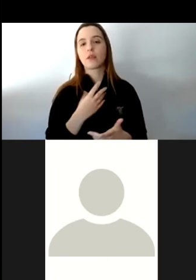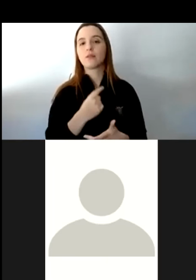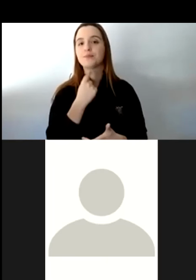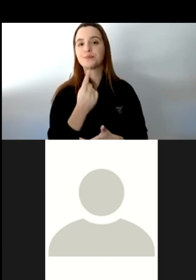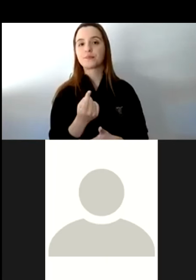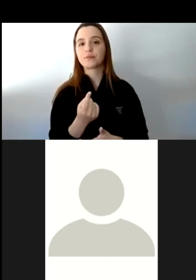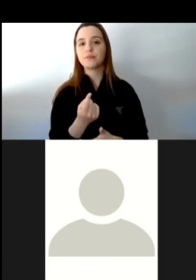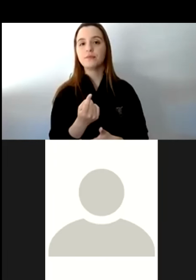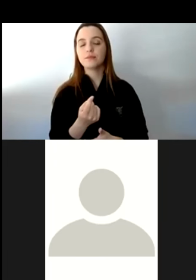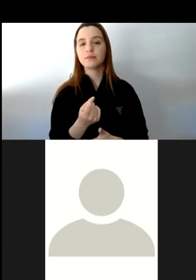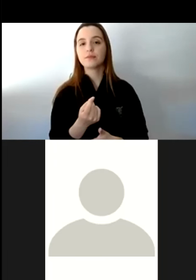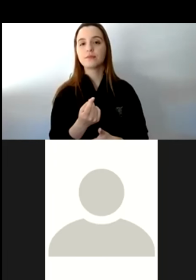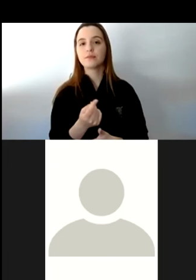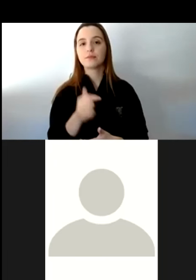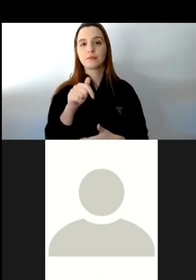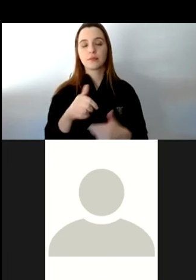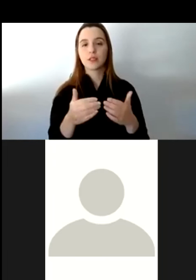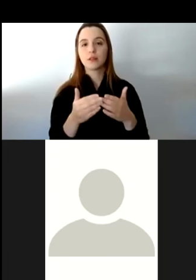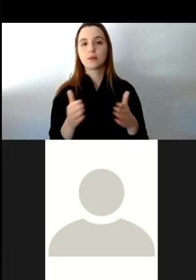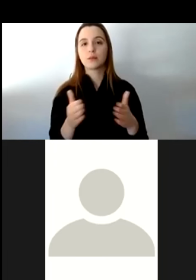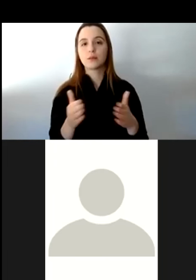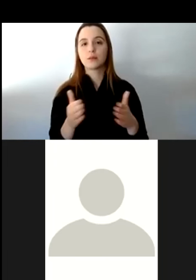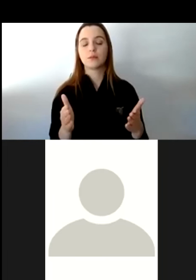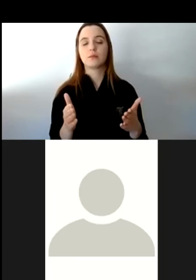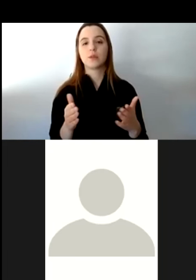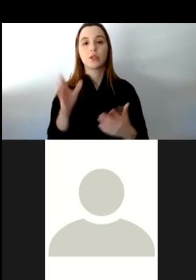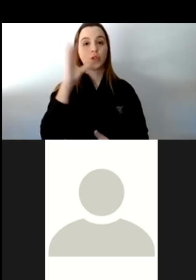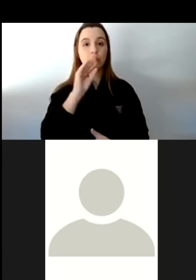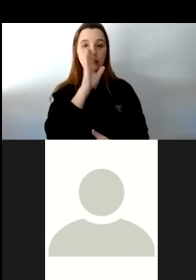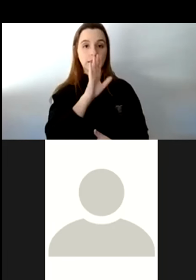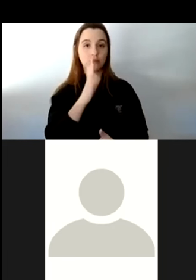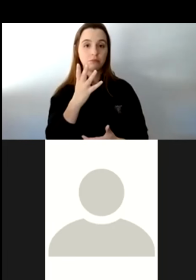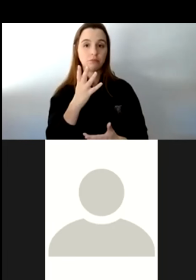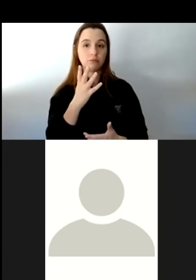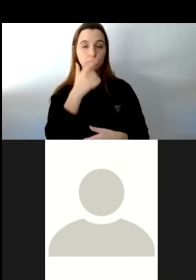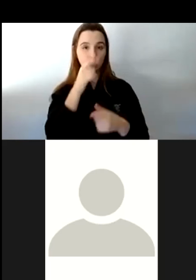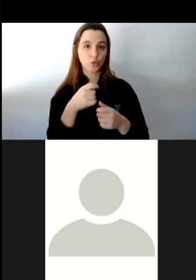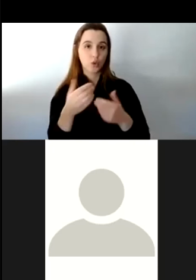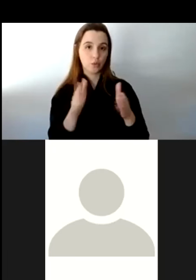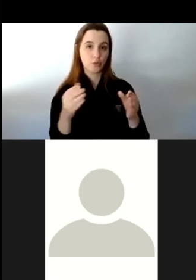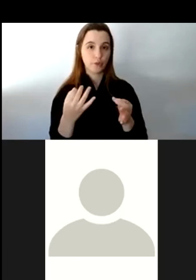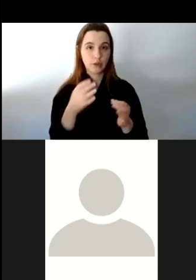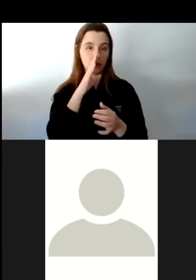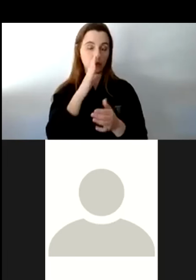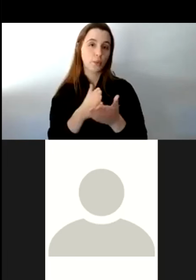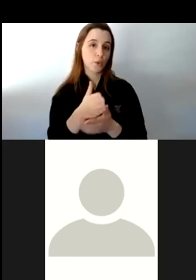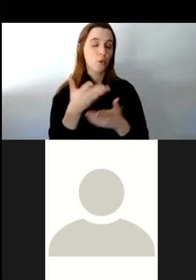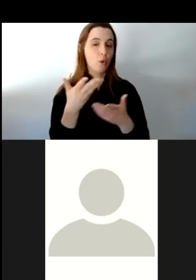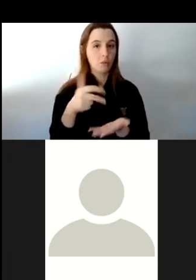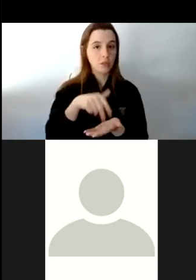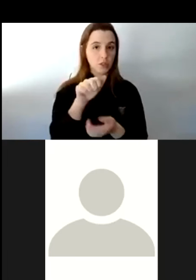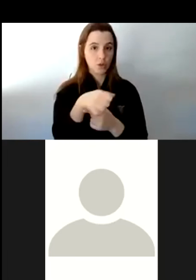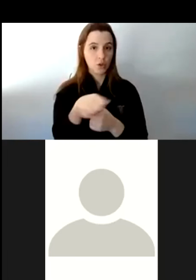a quem esteve na sessão de abertura. Não sei se ainda estão connosco, mas seguramente que entendo